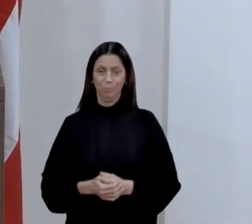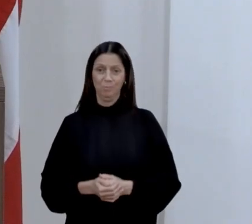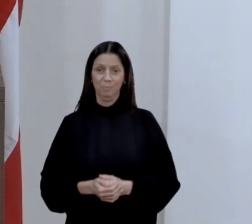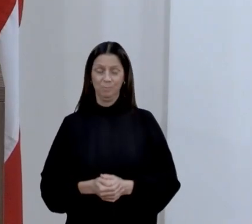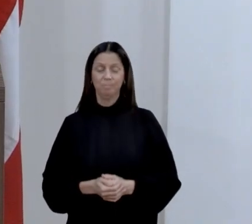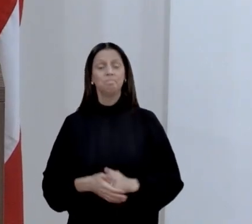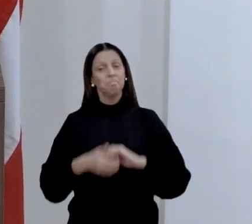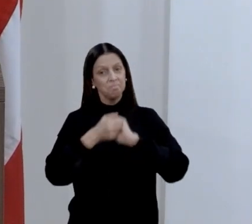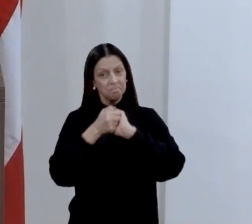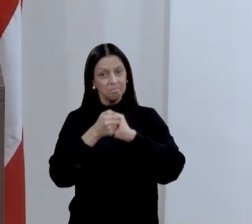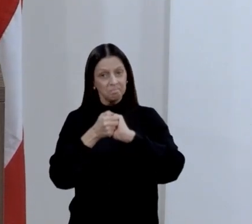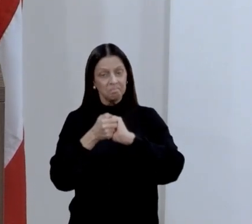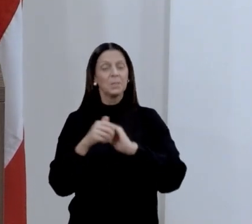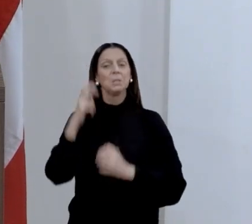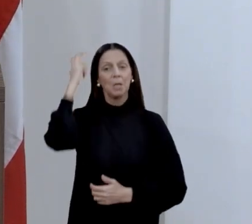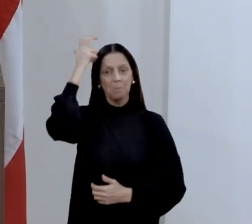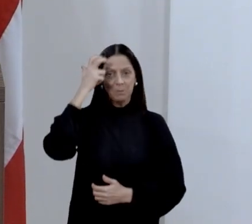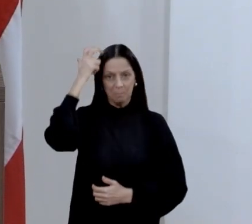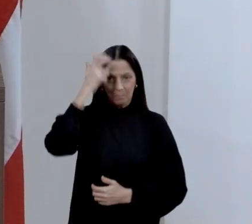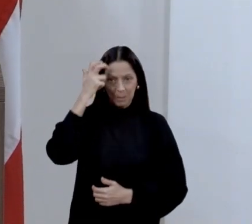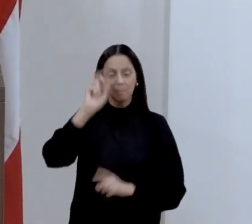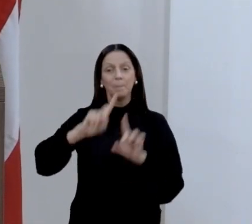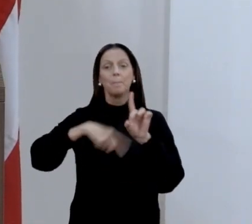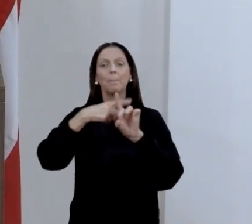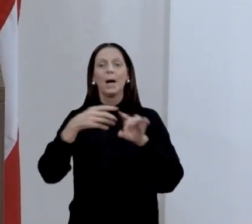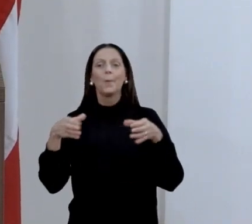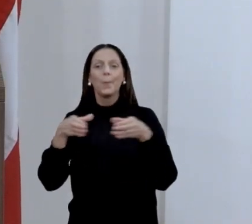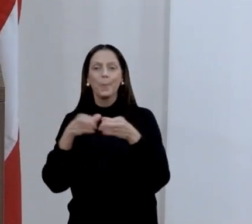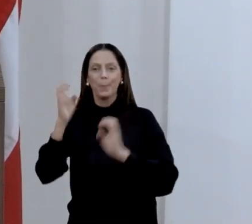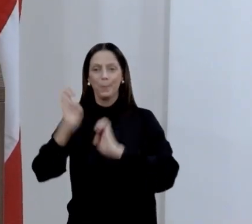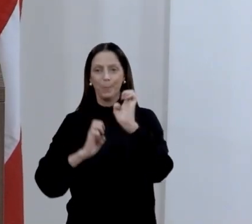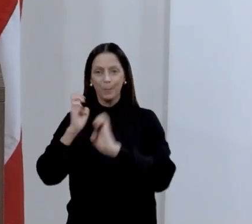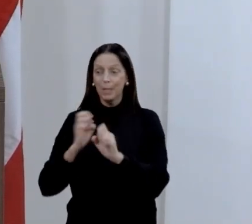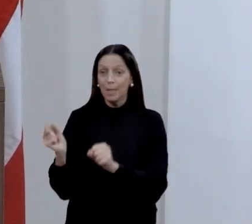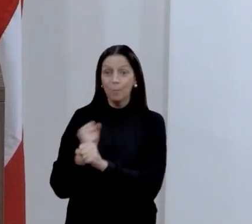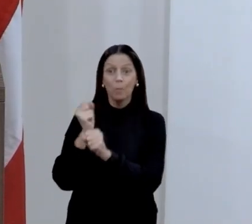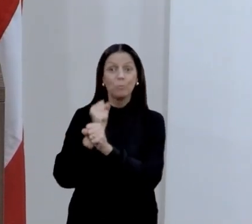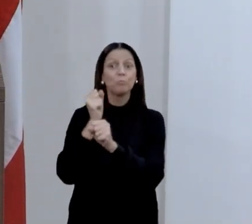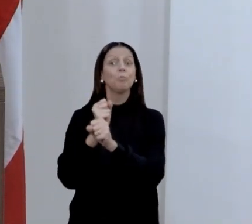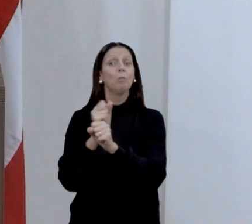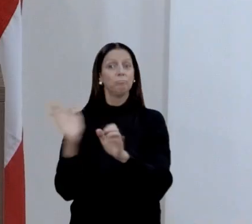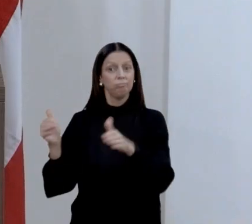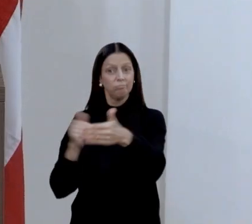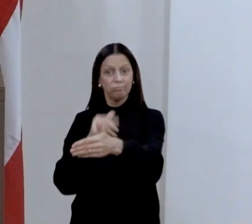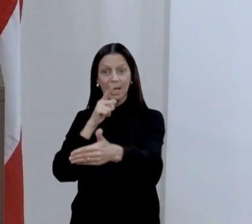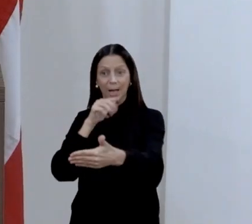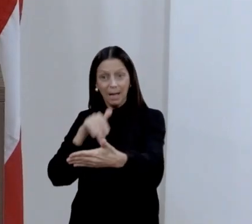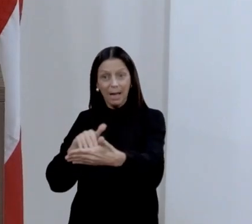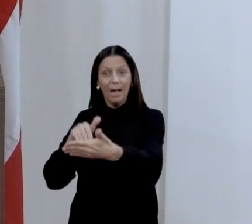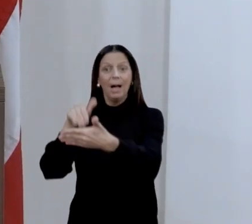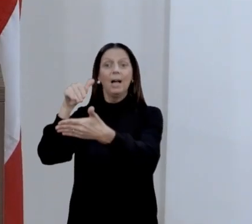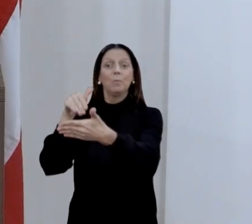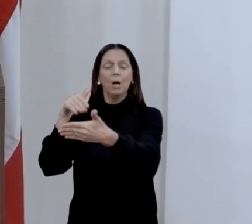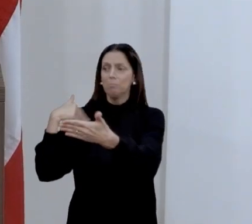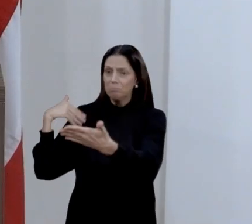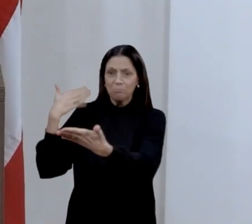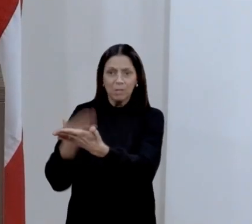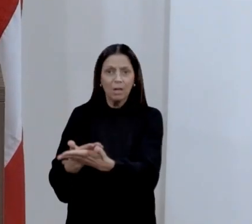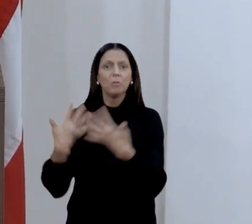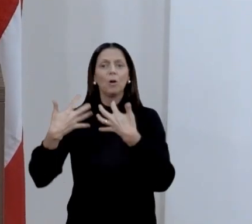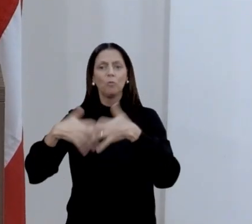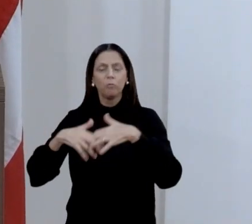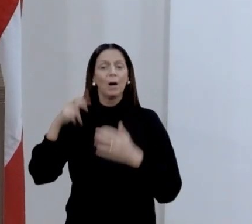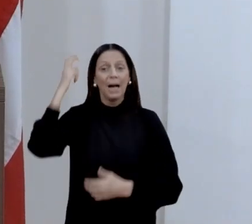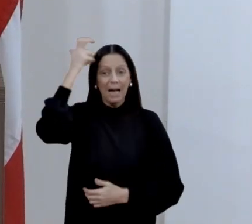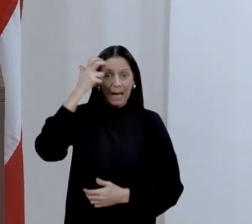E parabéns ao Alemão e todo o grupo do Alemão que realmente fez esse dique até hoje funcionar e continua funcionando. E com certeza, Alemão,